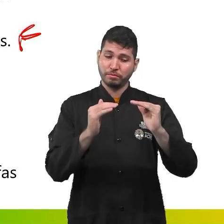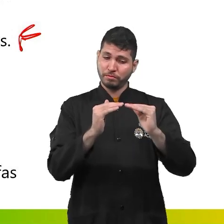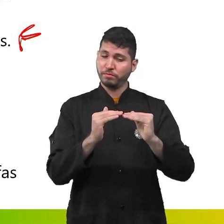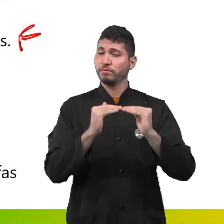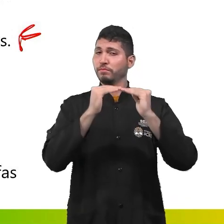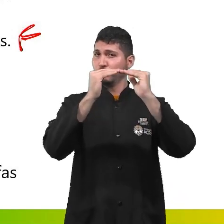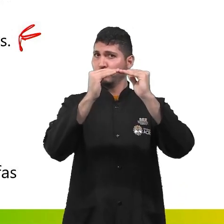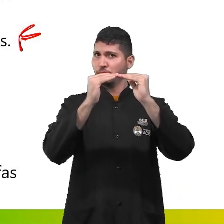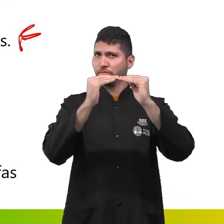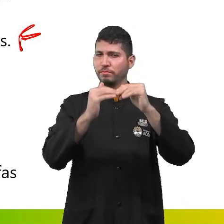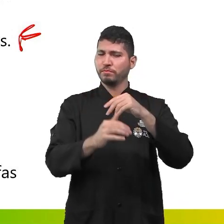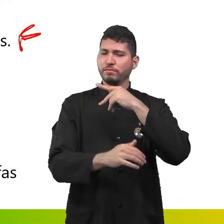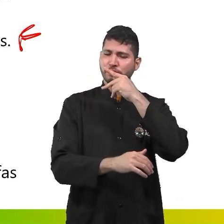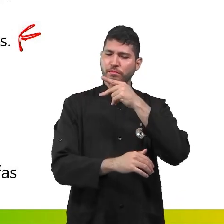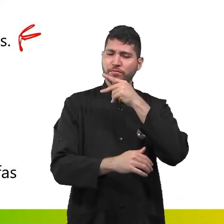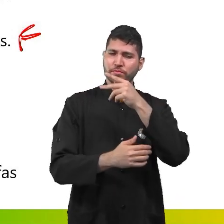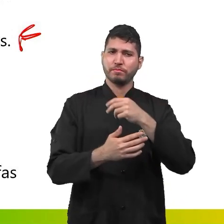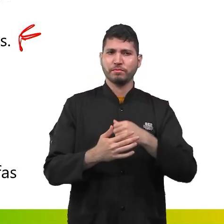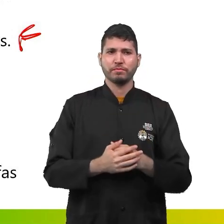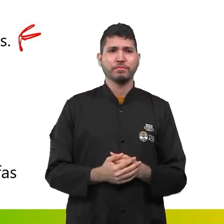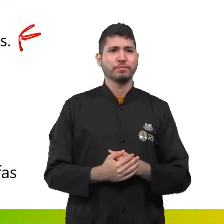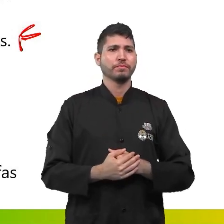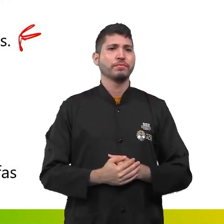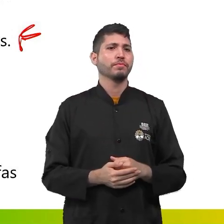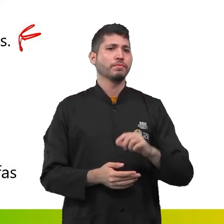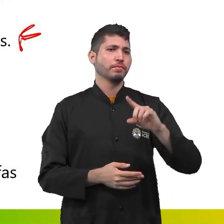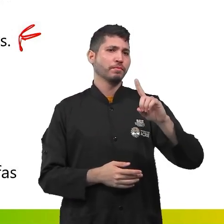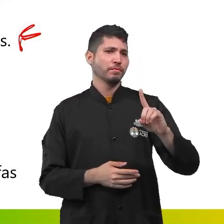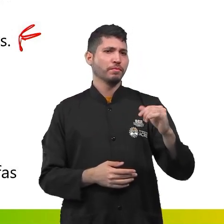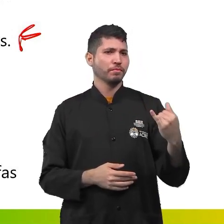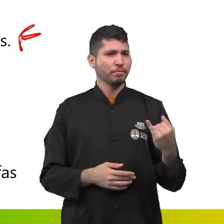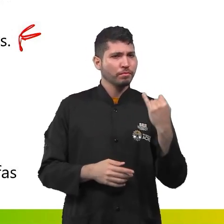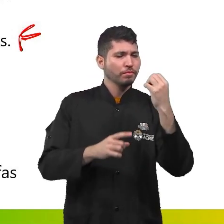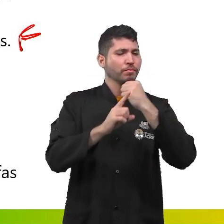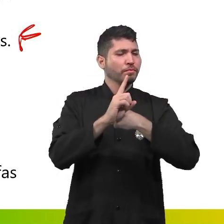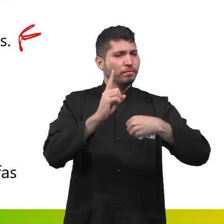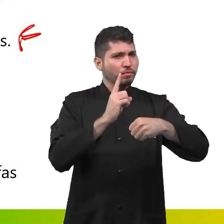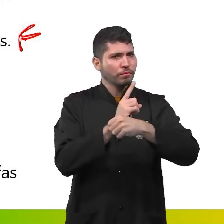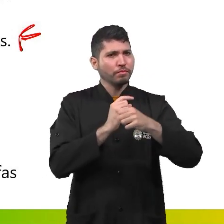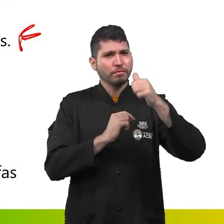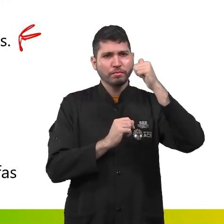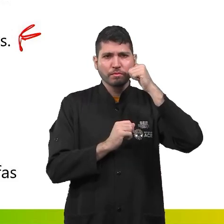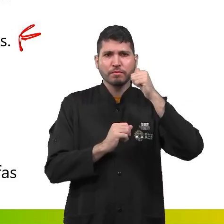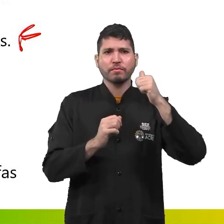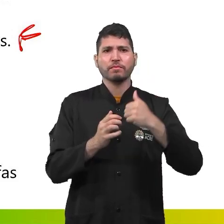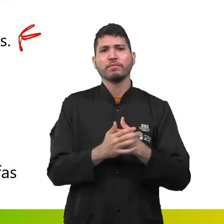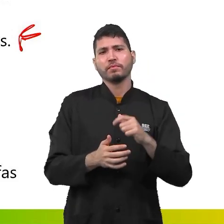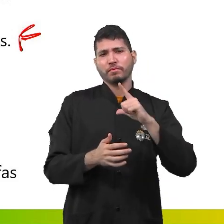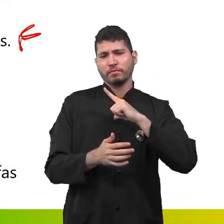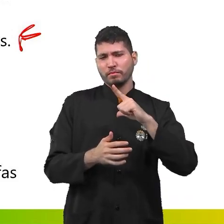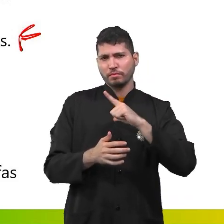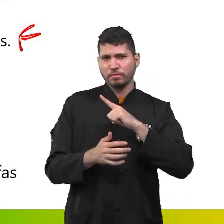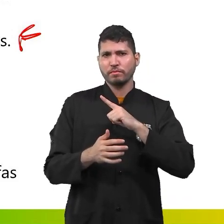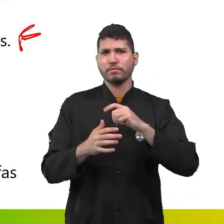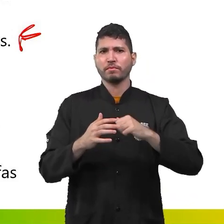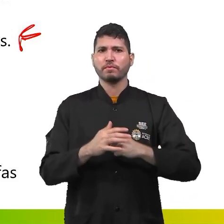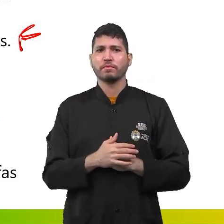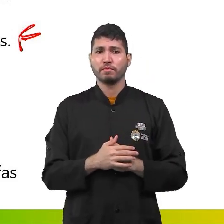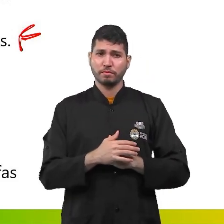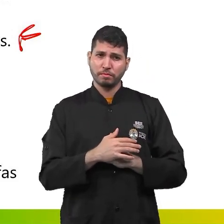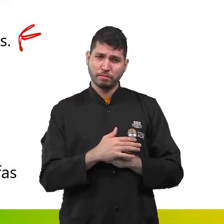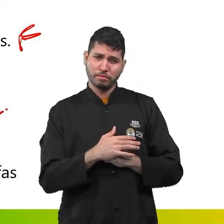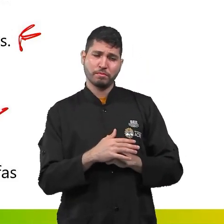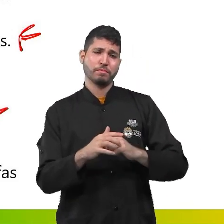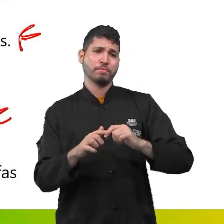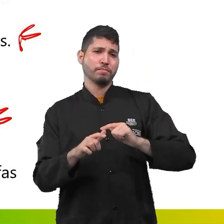né? D, relevância social das mulheres que possuem empregados para realizar as tarefas domésticas. Não.